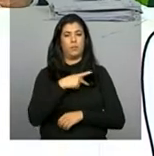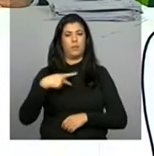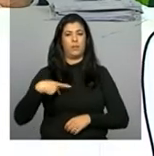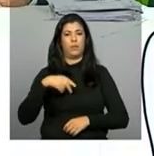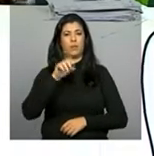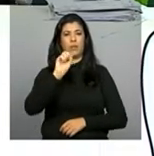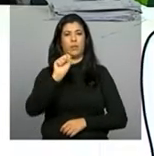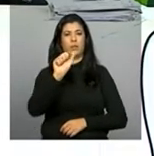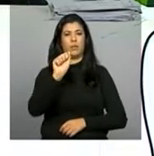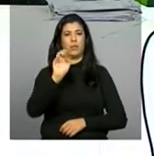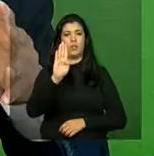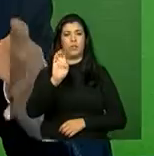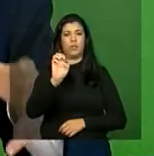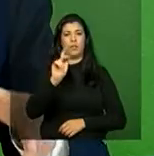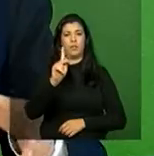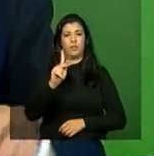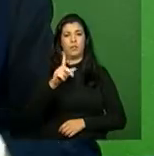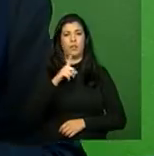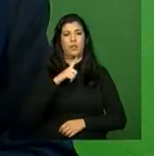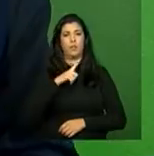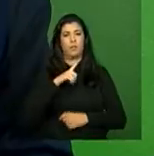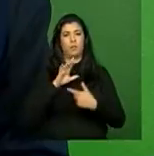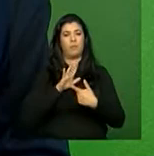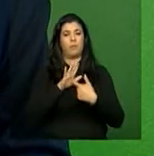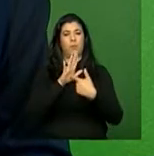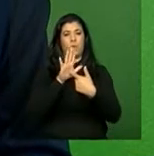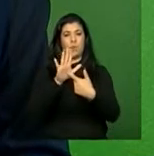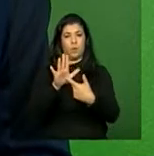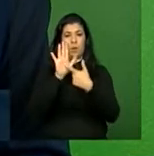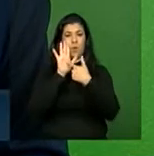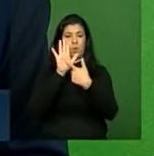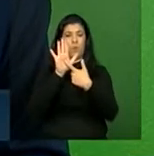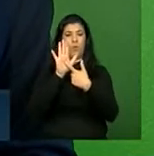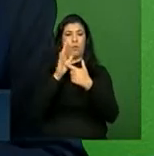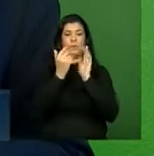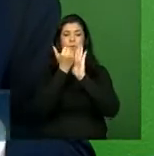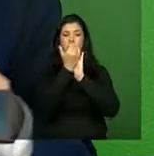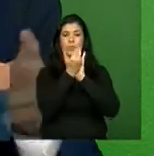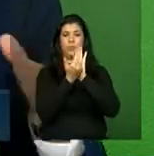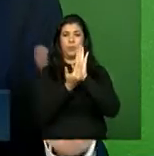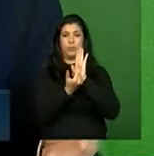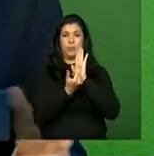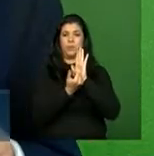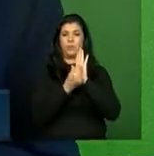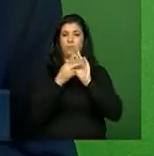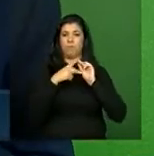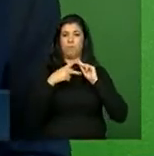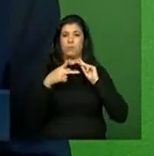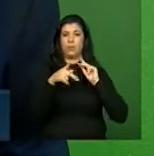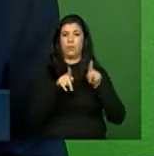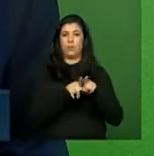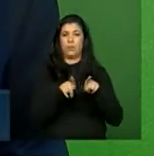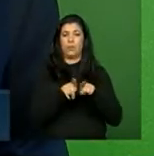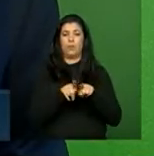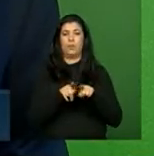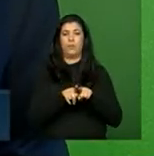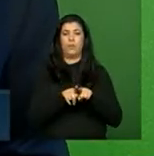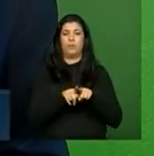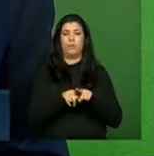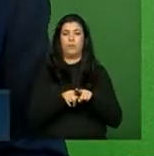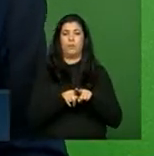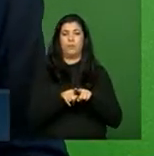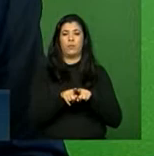Dilma pena onde nós apresentamos os projetos de